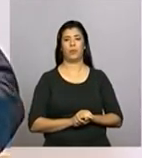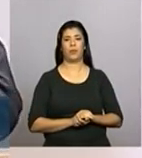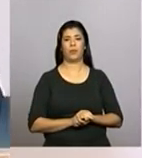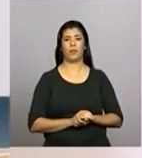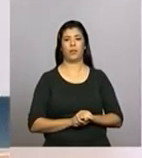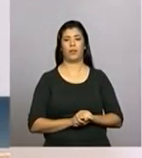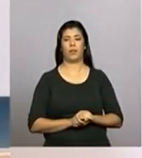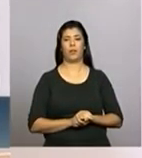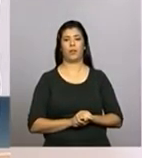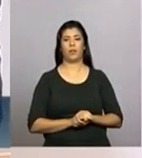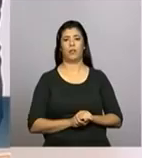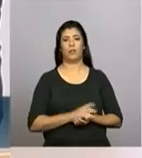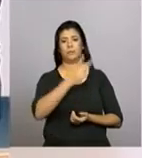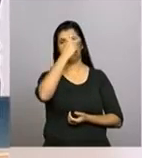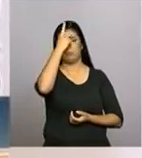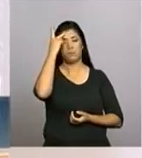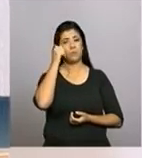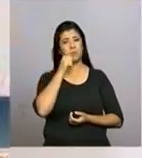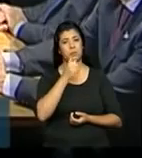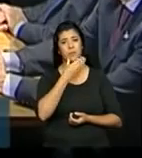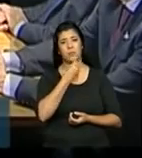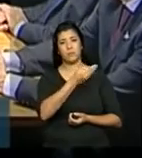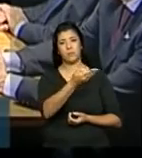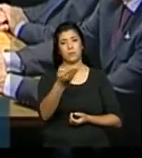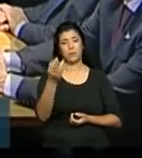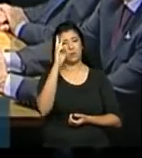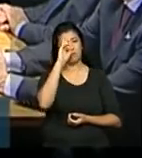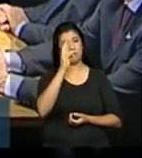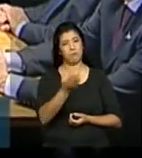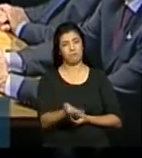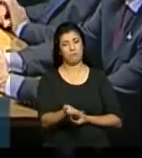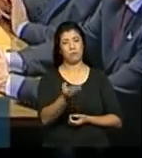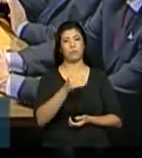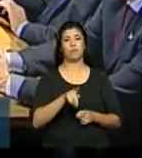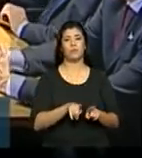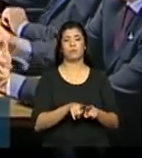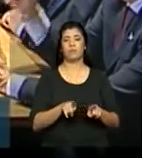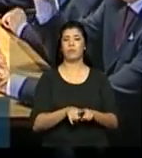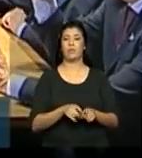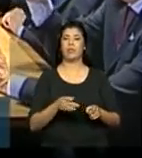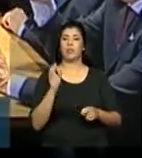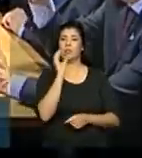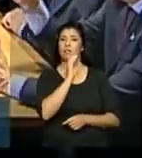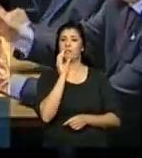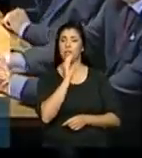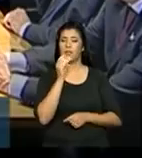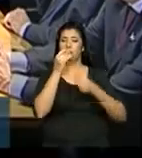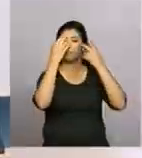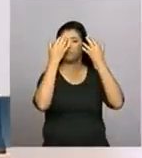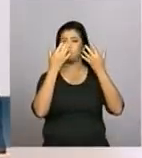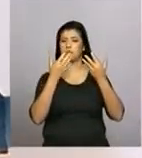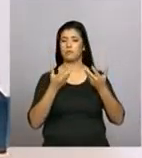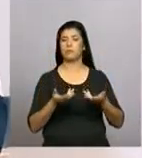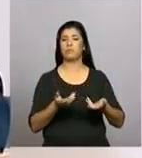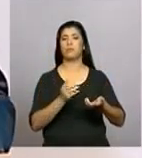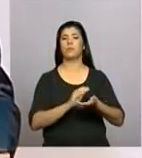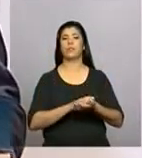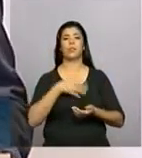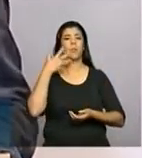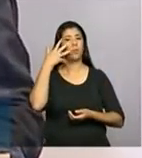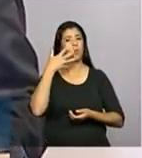eh todas as senhoras, todos os senhores e fazer aqui um rápido